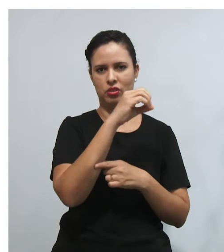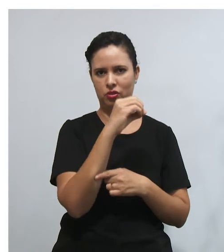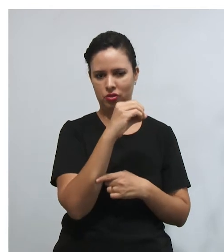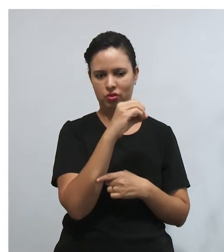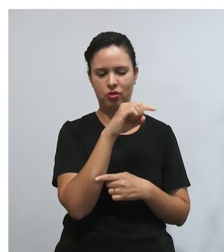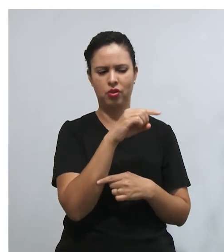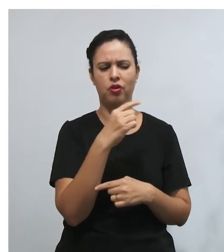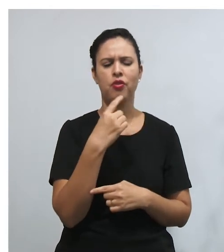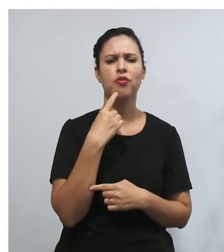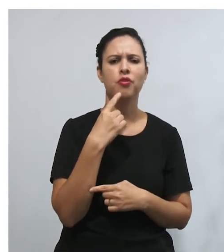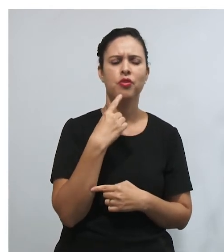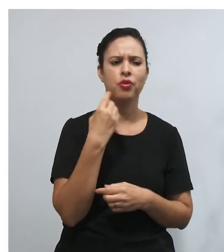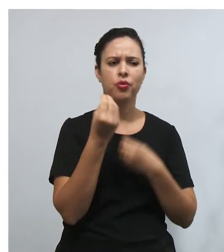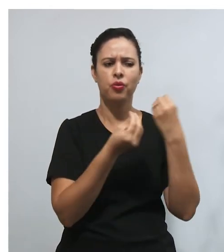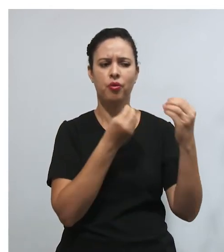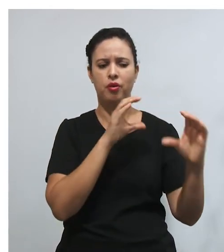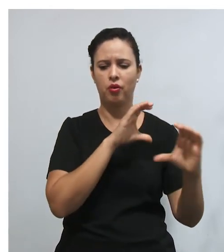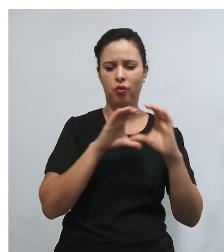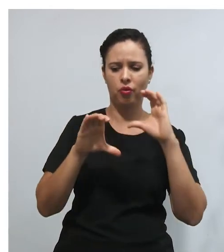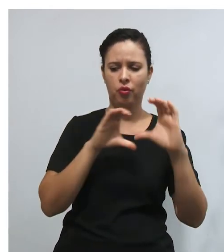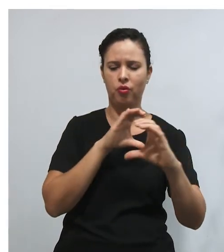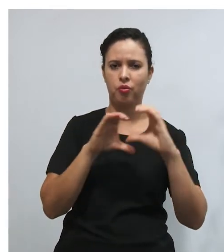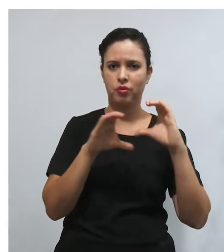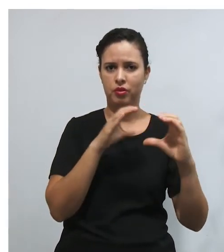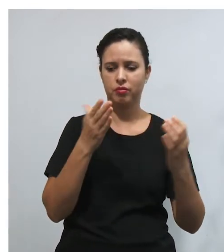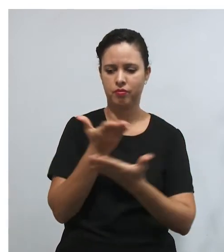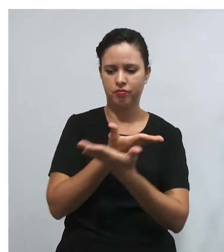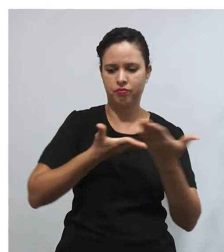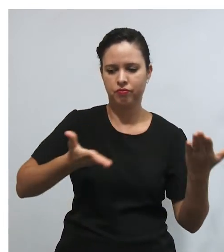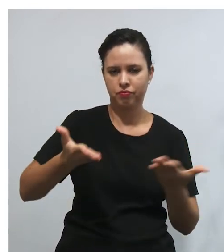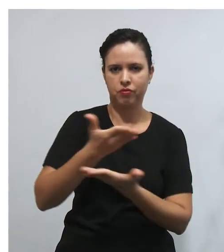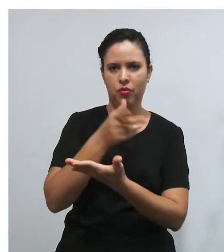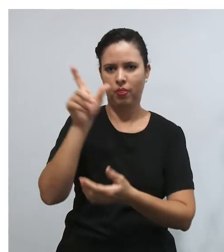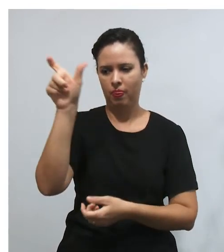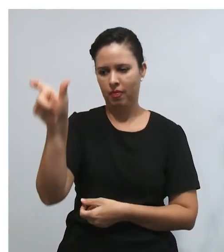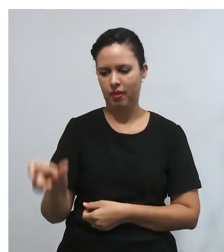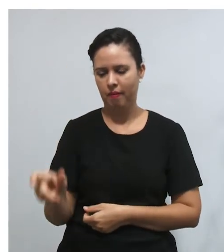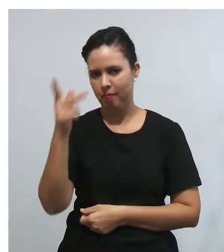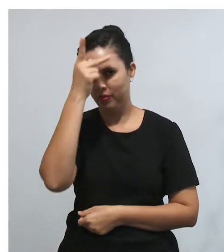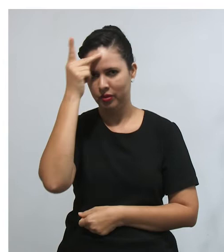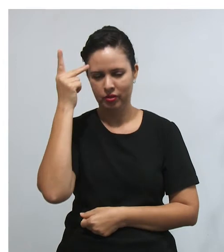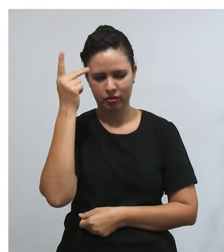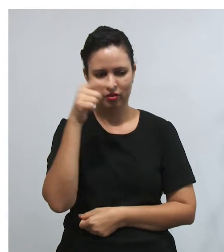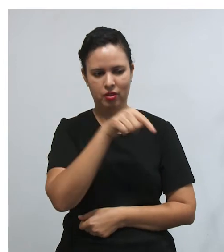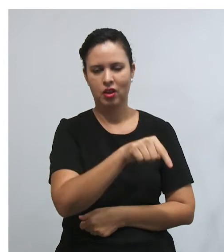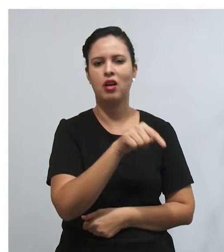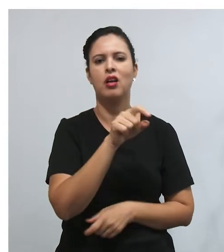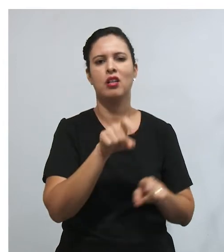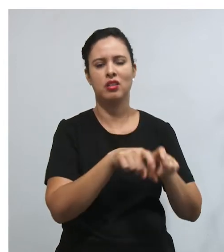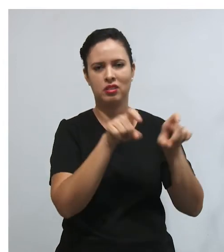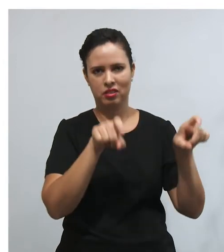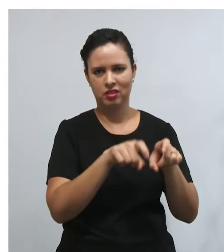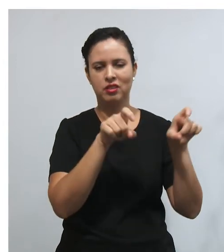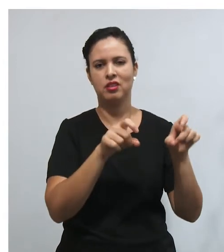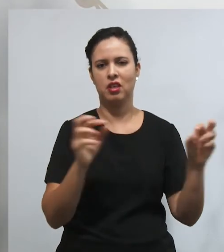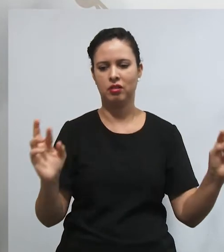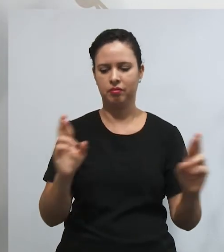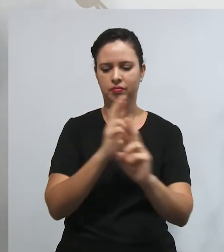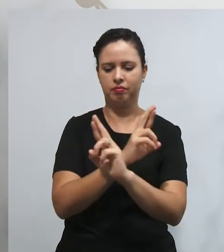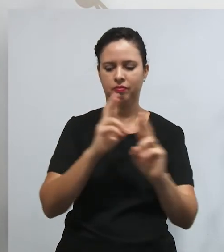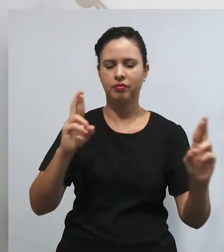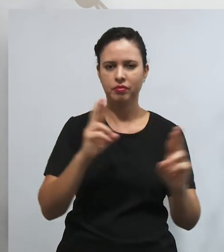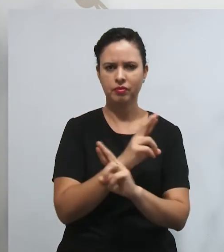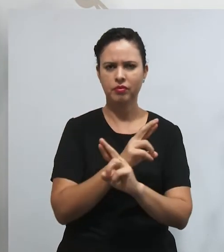estabelecer essa comunicação e interação homem-máquina. Para vocês terem ideia, pessoal, esse